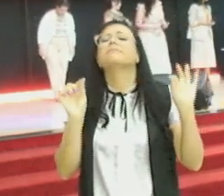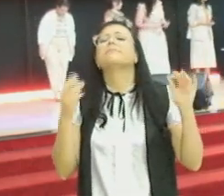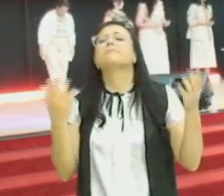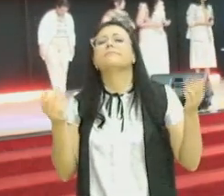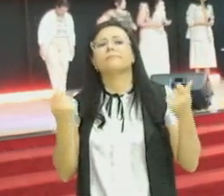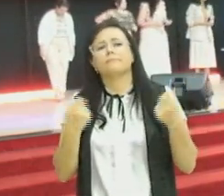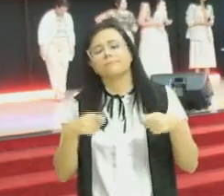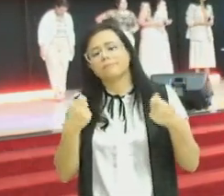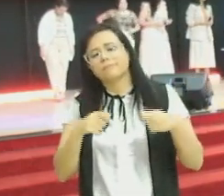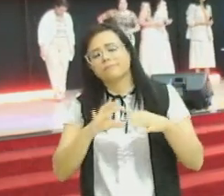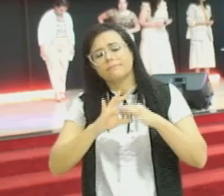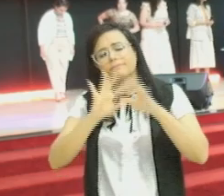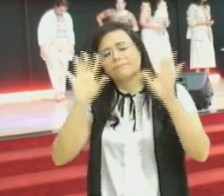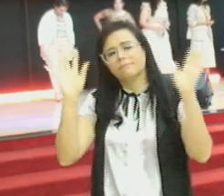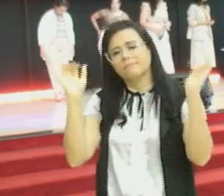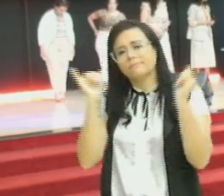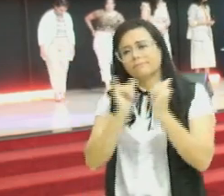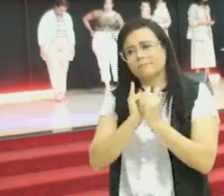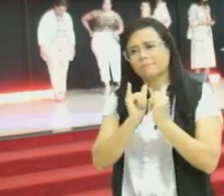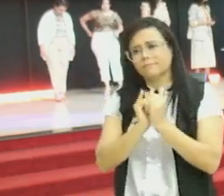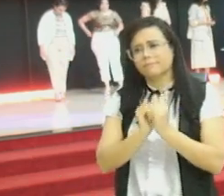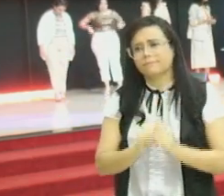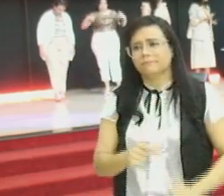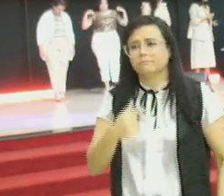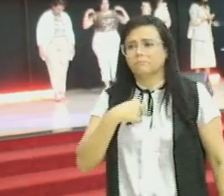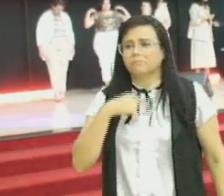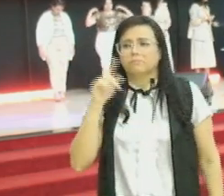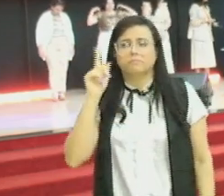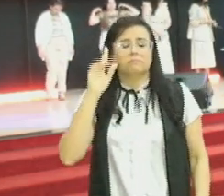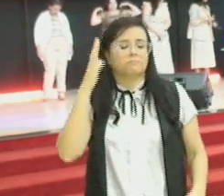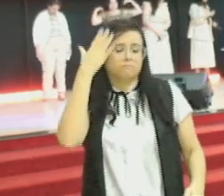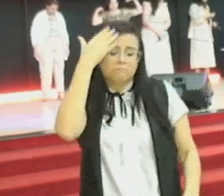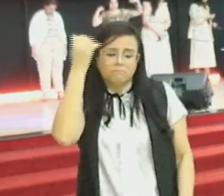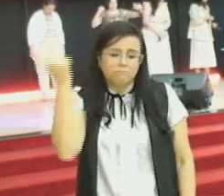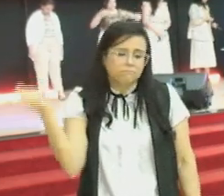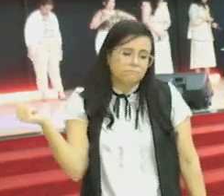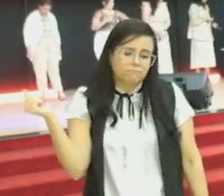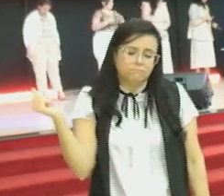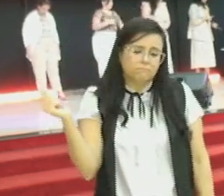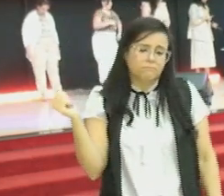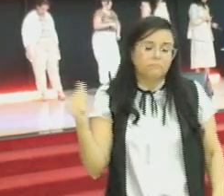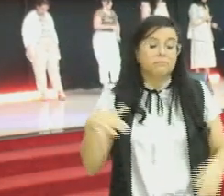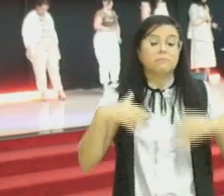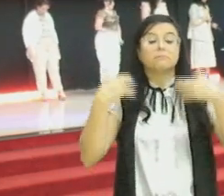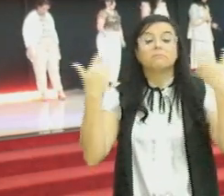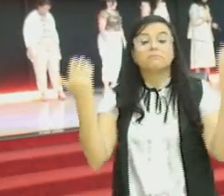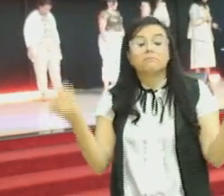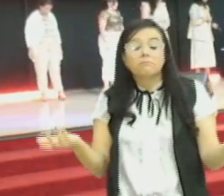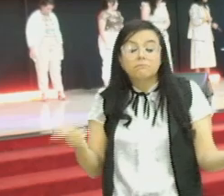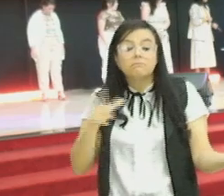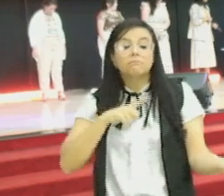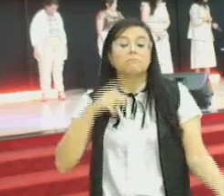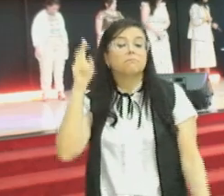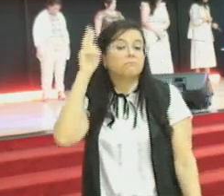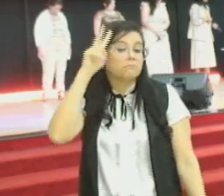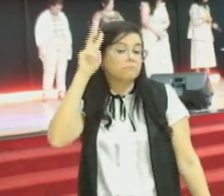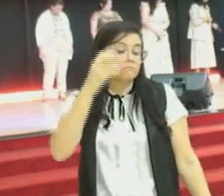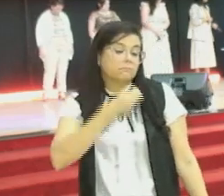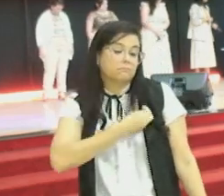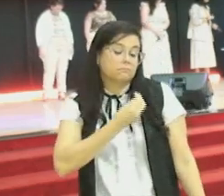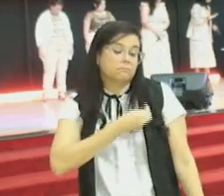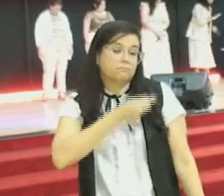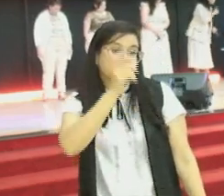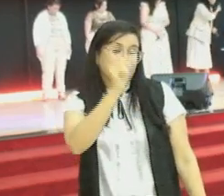perdão aqui esta noite. Eu não sei, Senhor, qual é a história desta pessoa. Eu sei